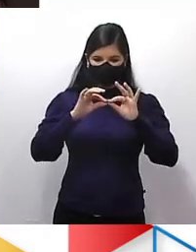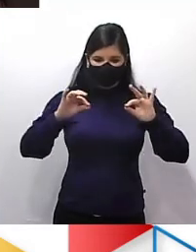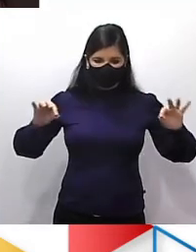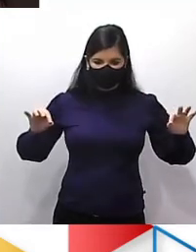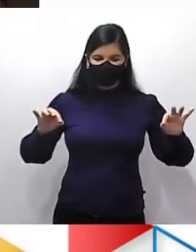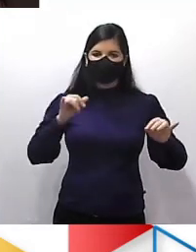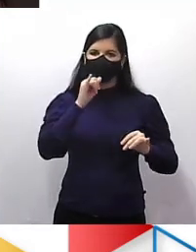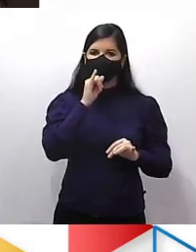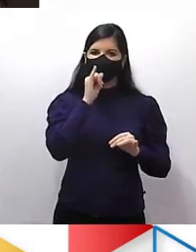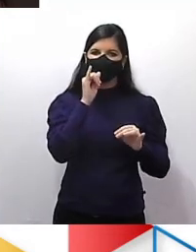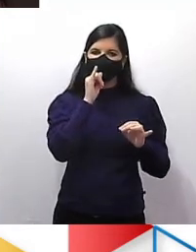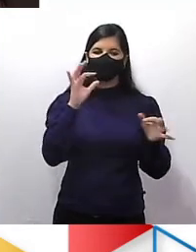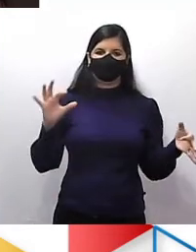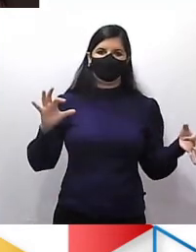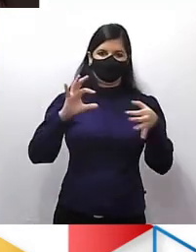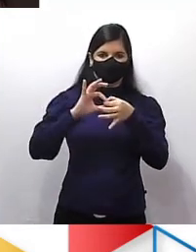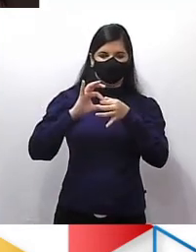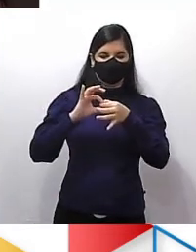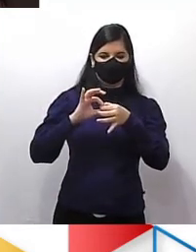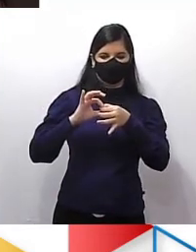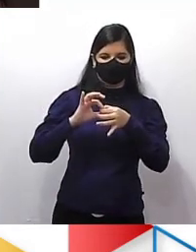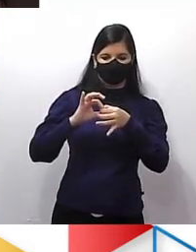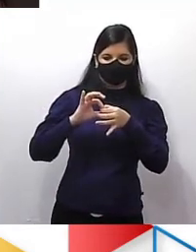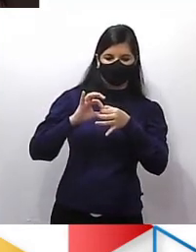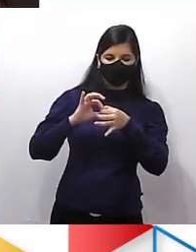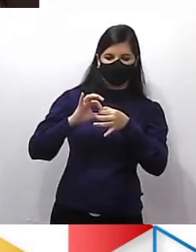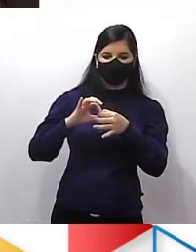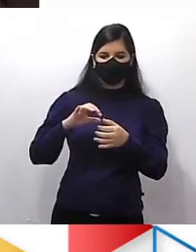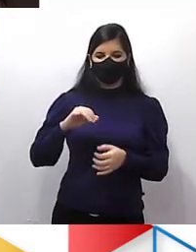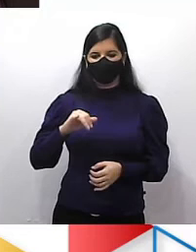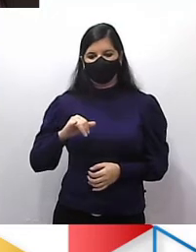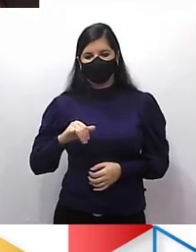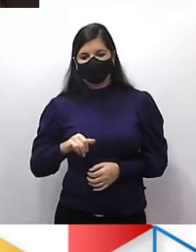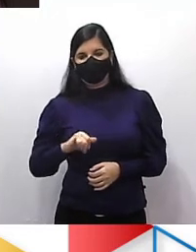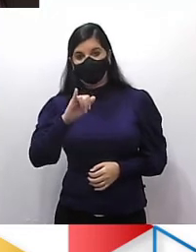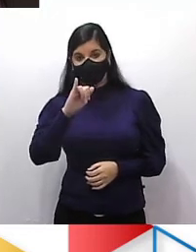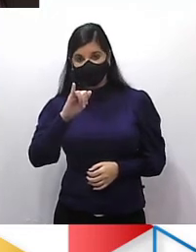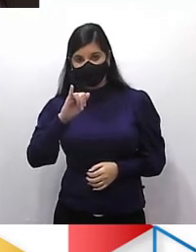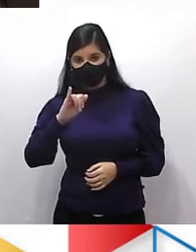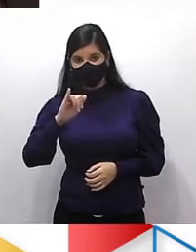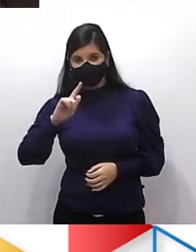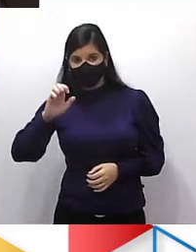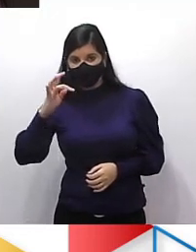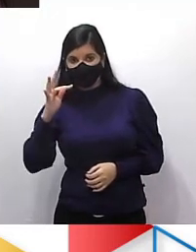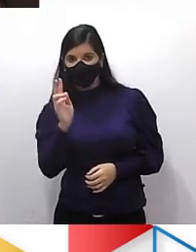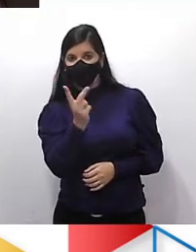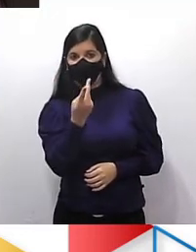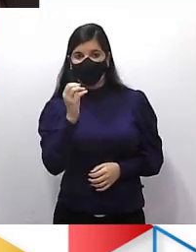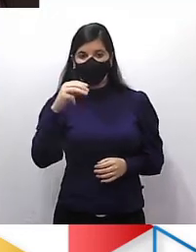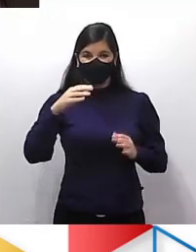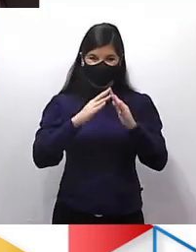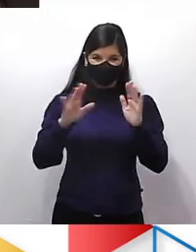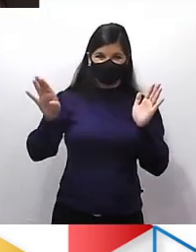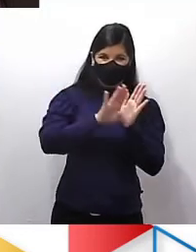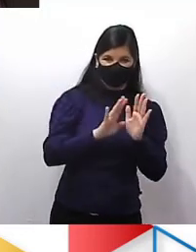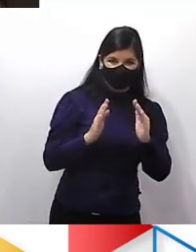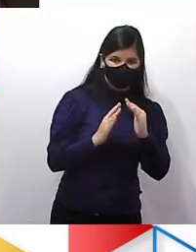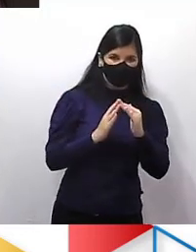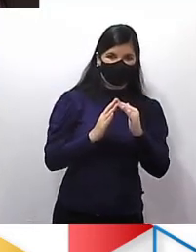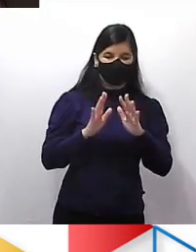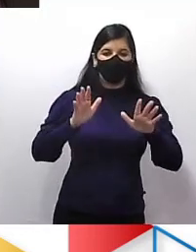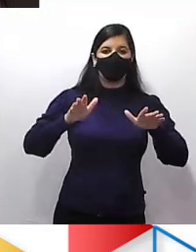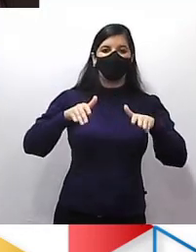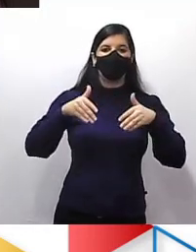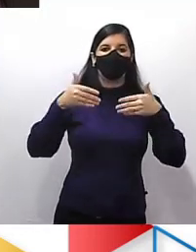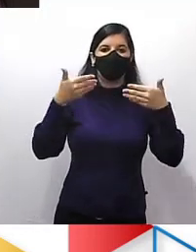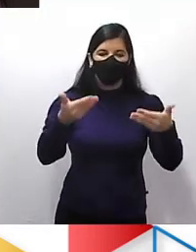fazer tipo uma liga, tá? A gente tem aí, ó, when I get home, quando eu chegar em casa, aí eu já posso